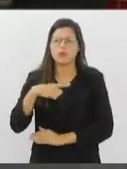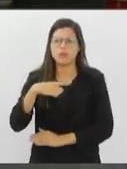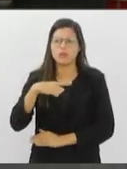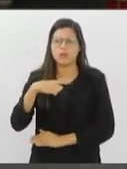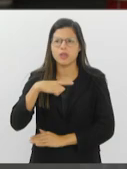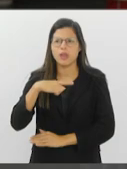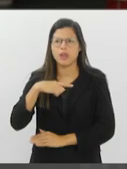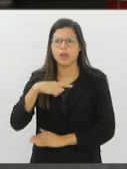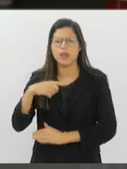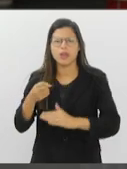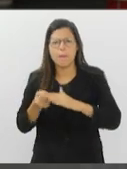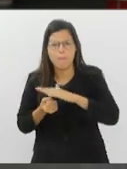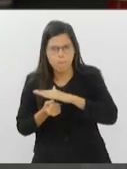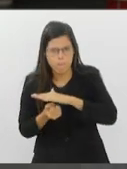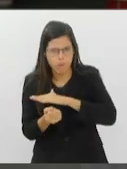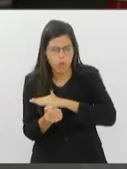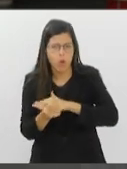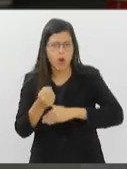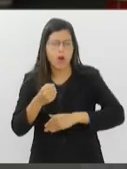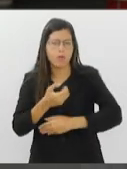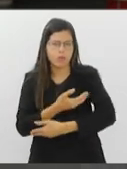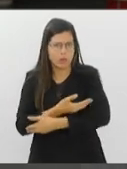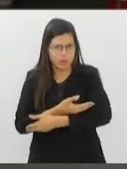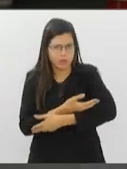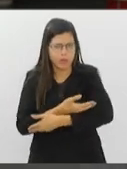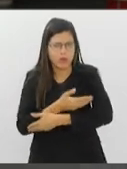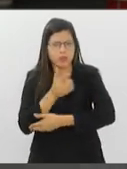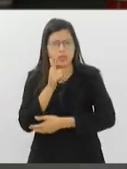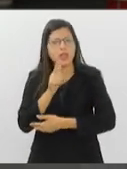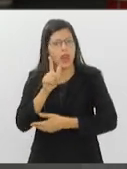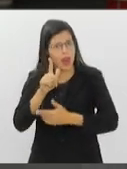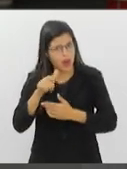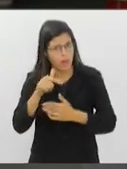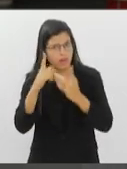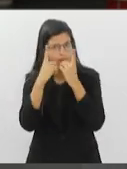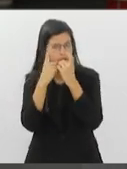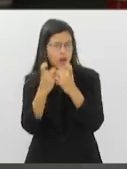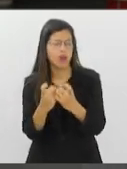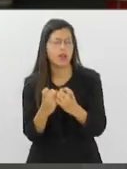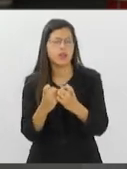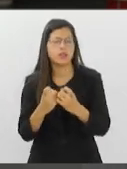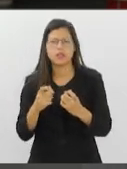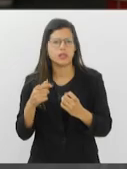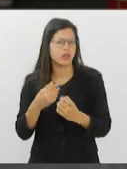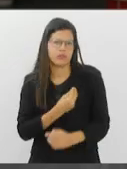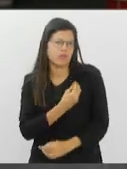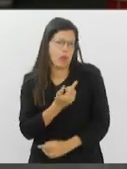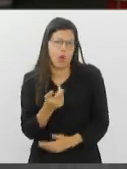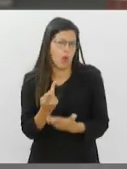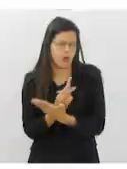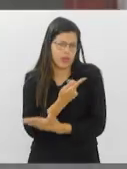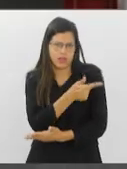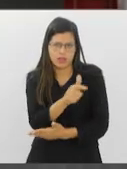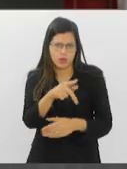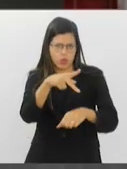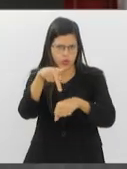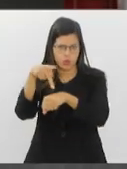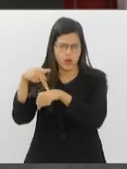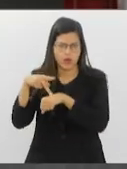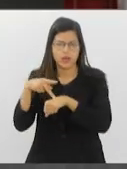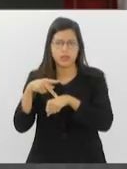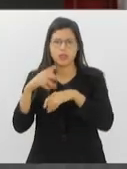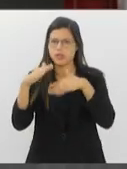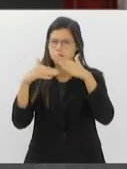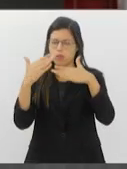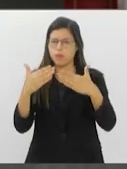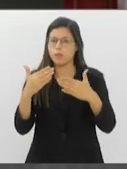Christelle, que empurra para o neném nascer, isso é uma baita de uma violência, né? E isso não existe em país desenvolvido. Eu acho que vai trazer